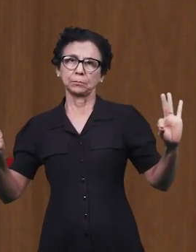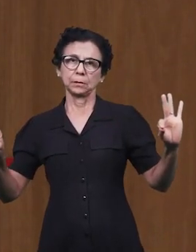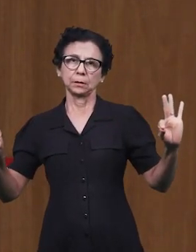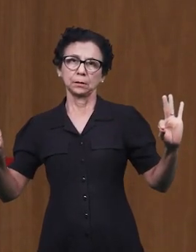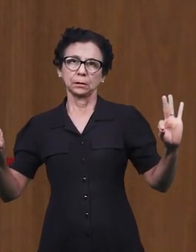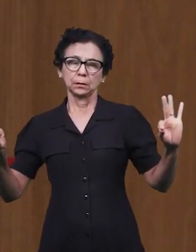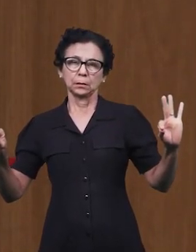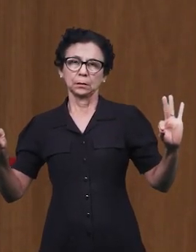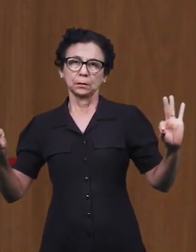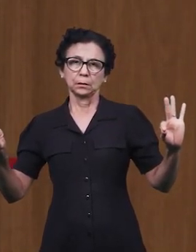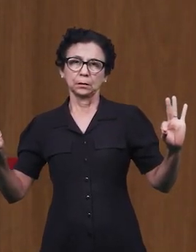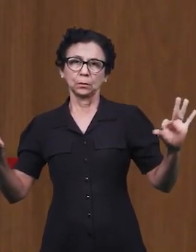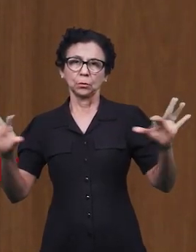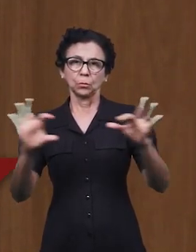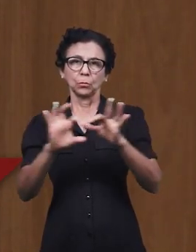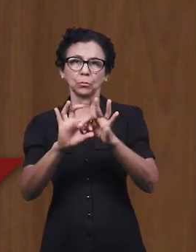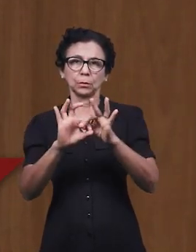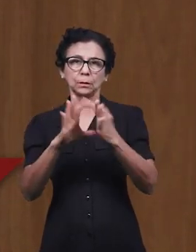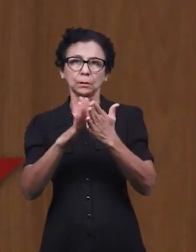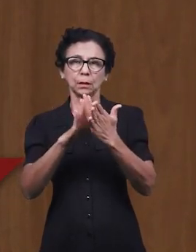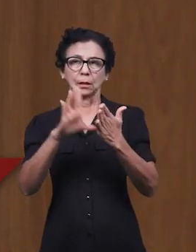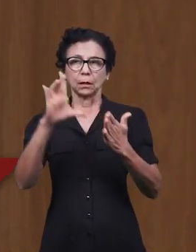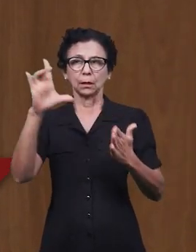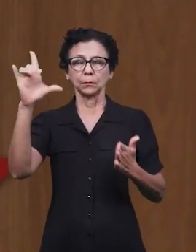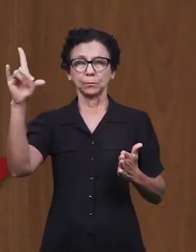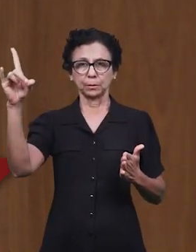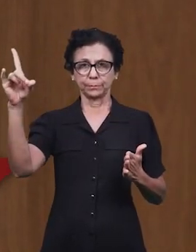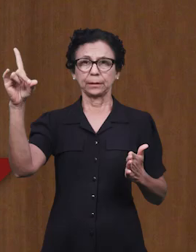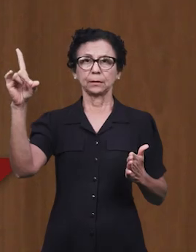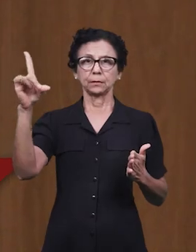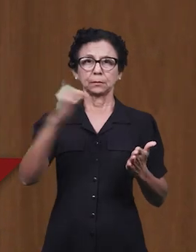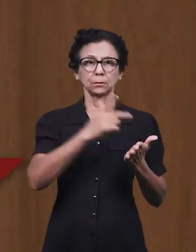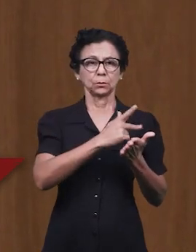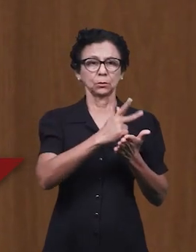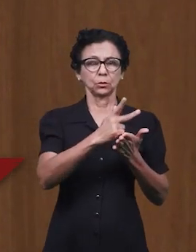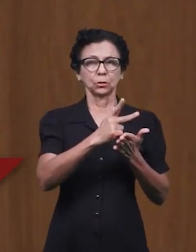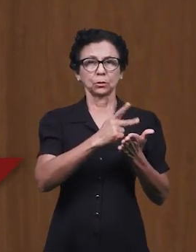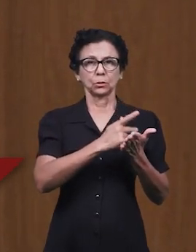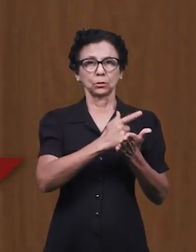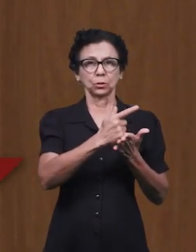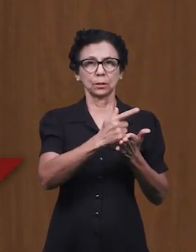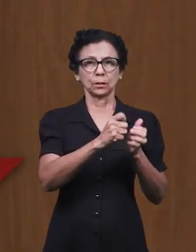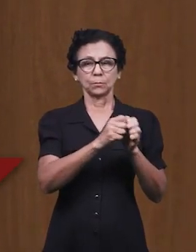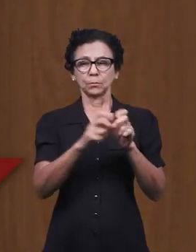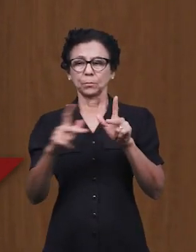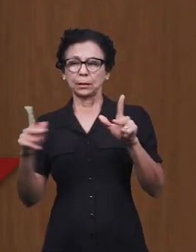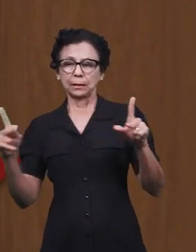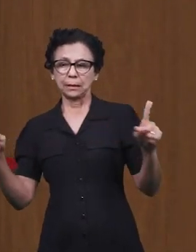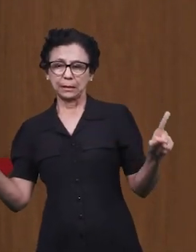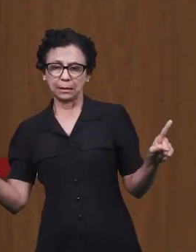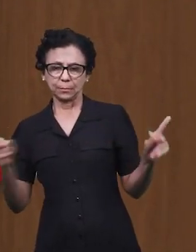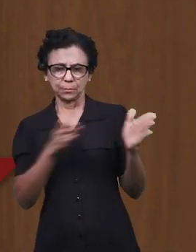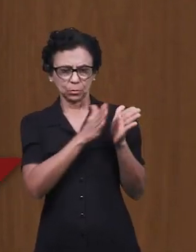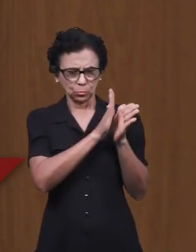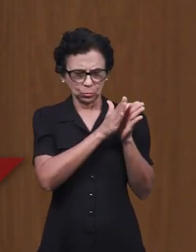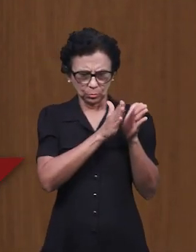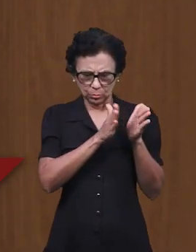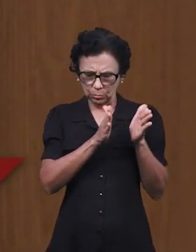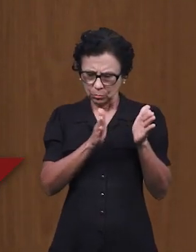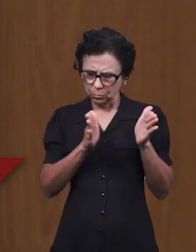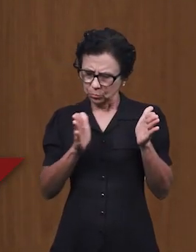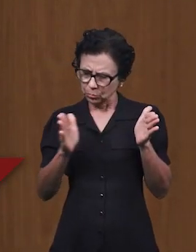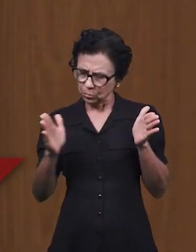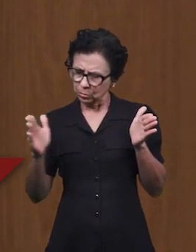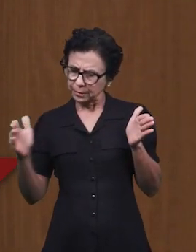Bíblia. E a descoberta dessa linha em todos os momentos da